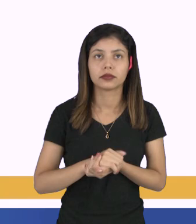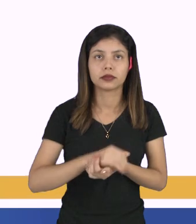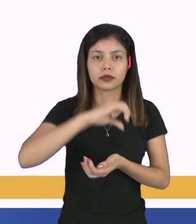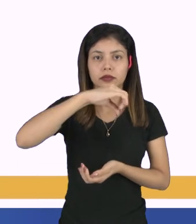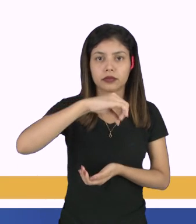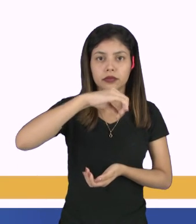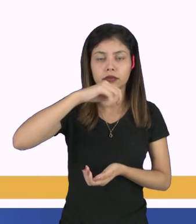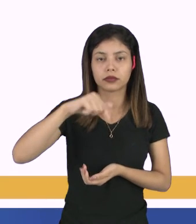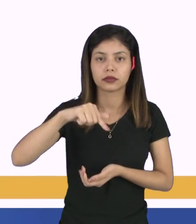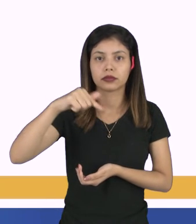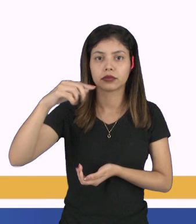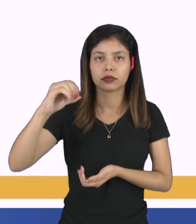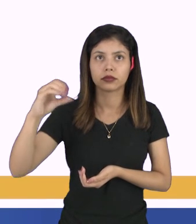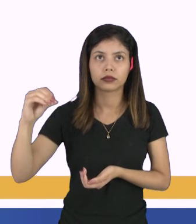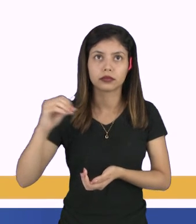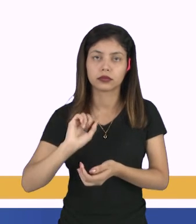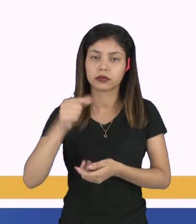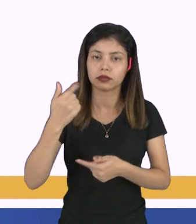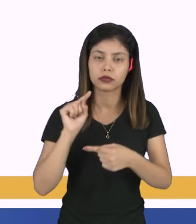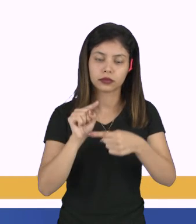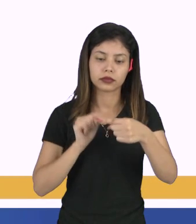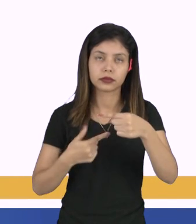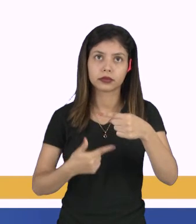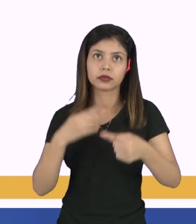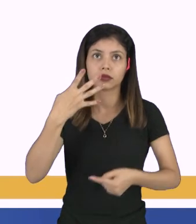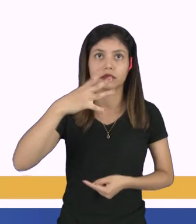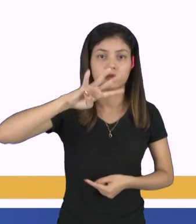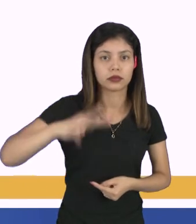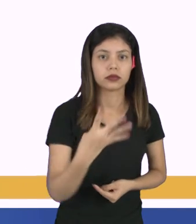dá 9.700, depois divido para 2,